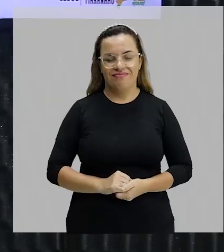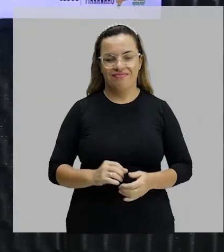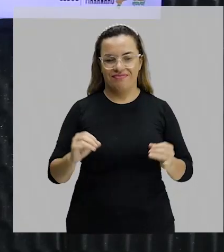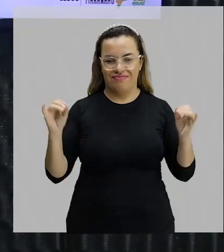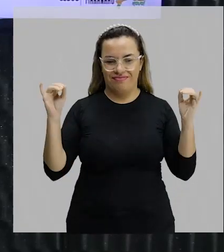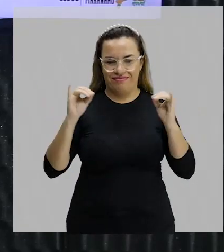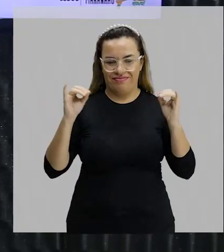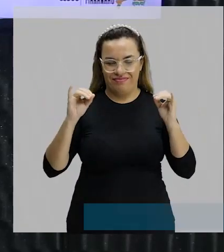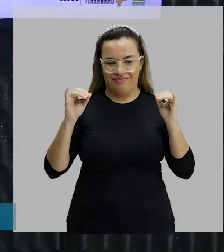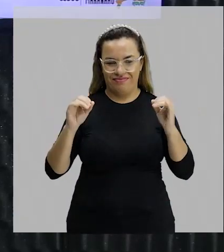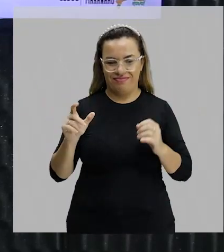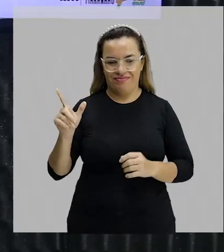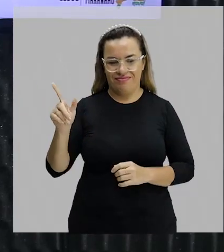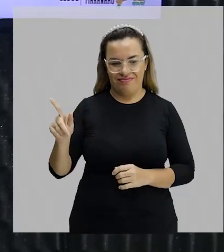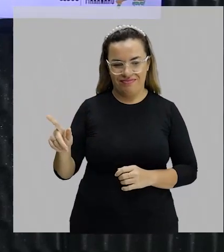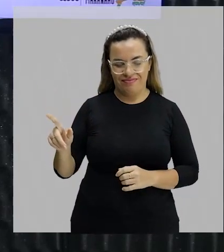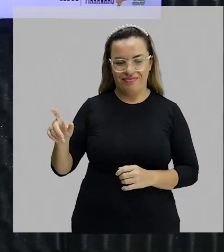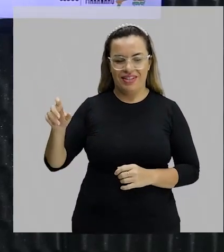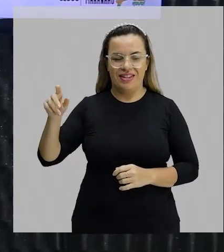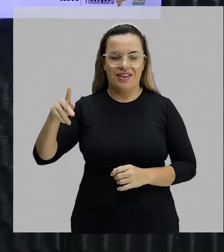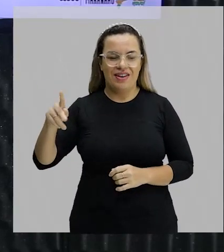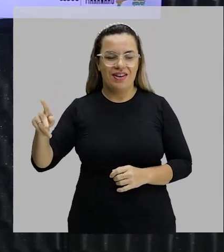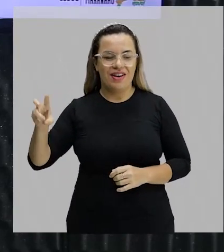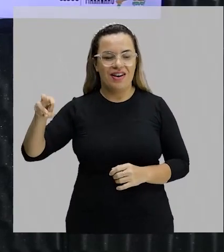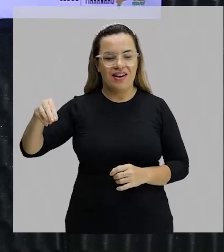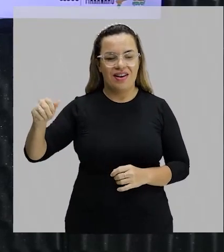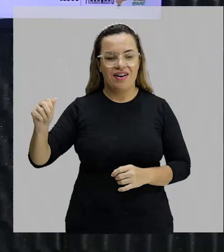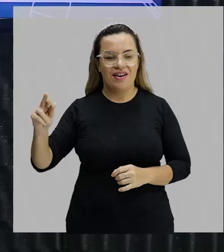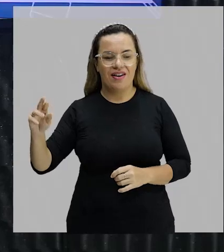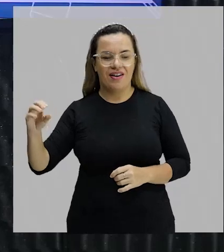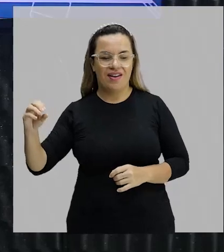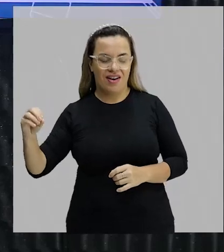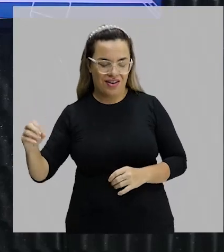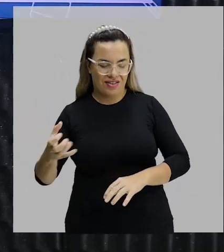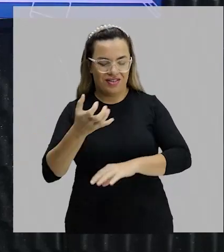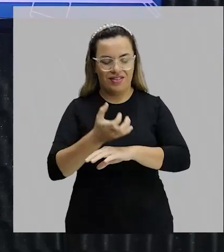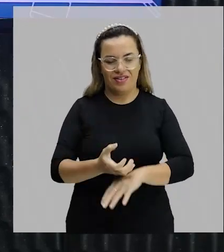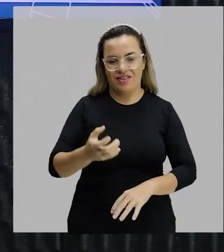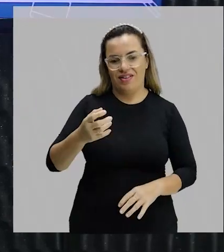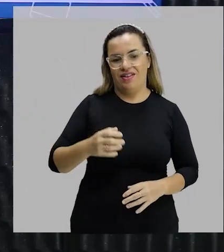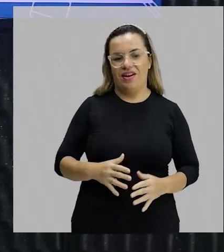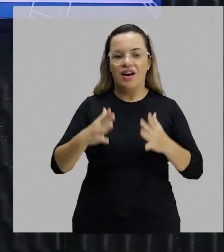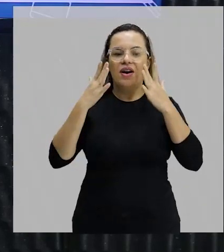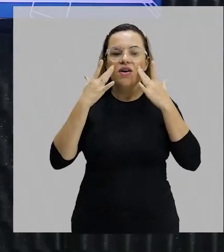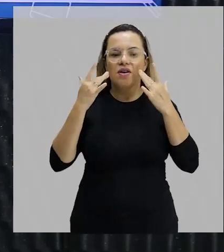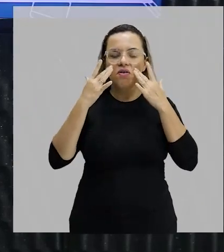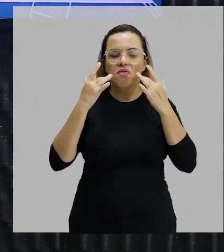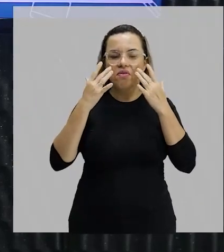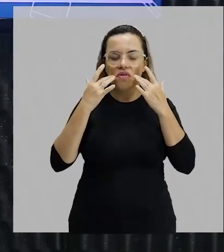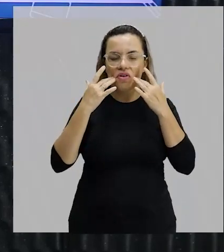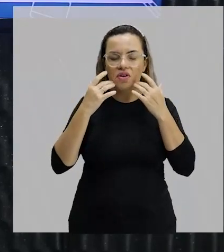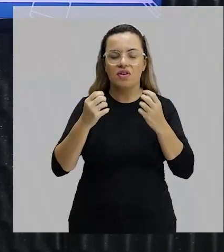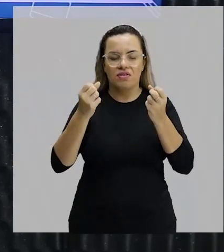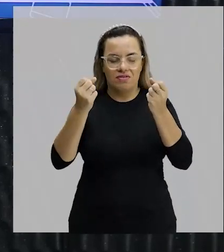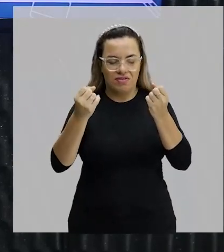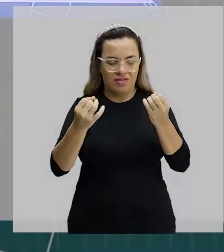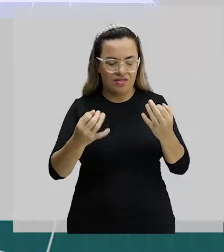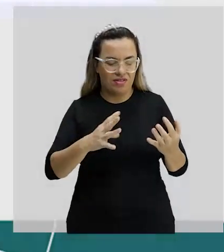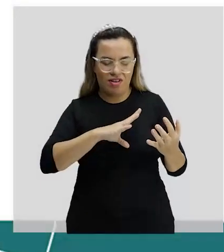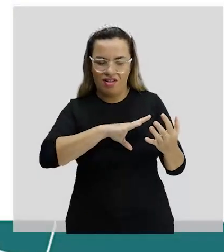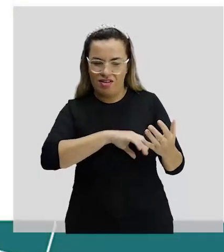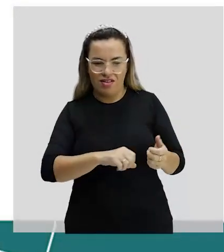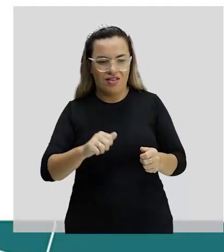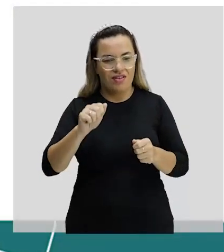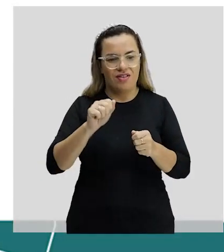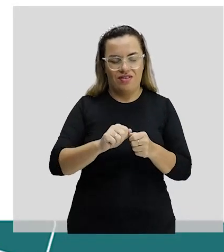Olá, gente. Professor Marcos Dominici aqui, professor de arte, e hoje a gente vai falar sobre uma das coisas que eu amo fazer, que na verdade faz parte do meu trabalho